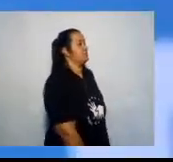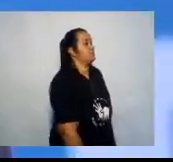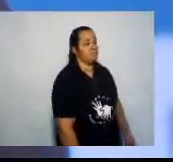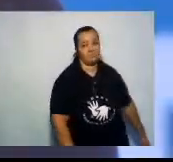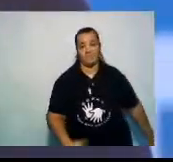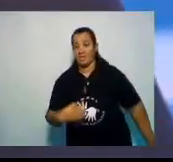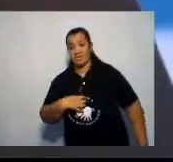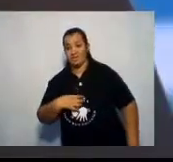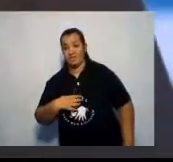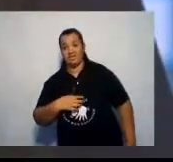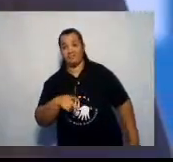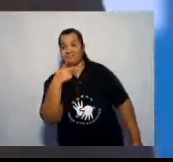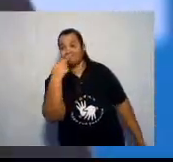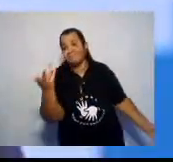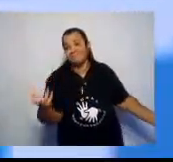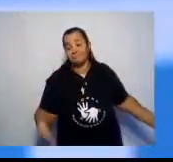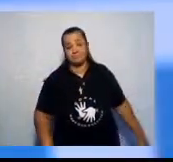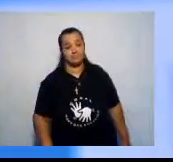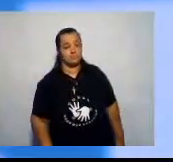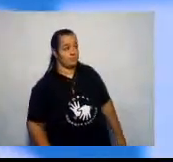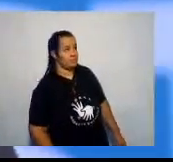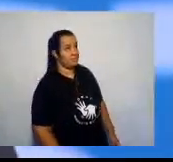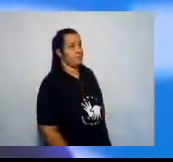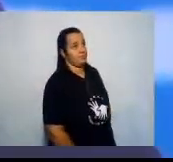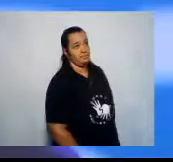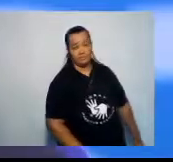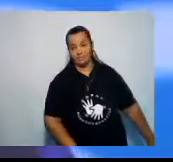vida. Sinto em te